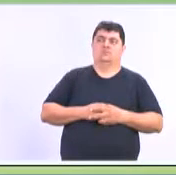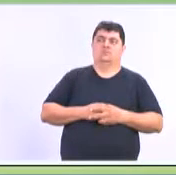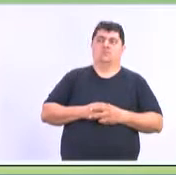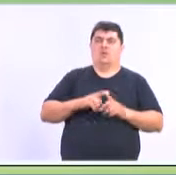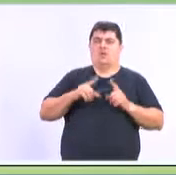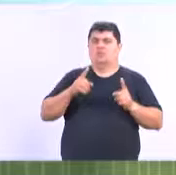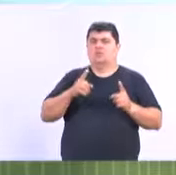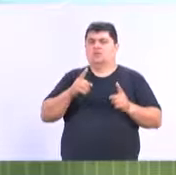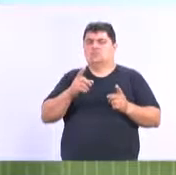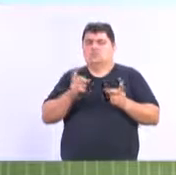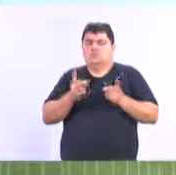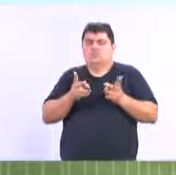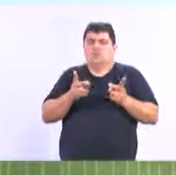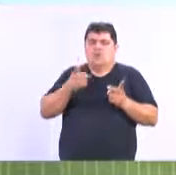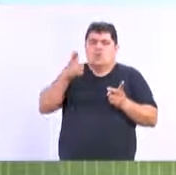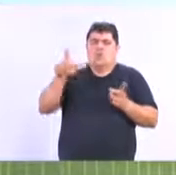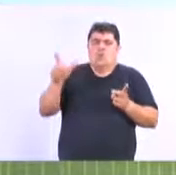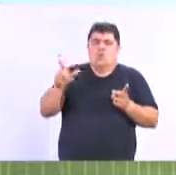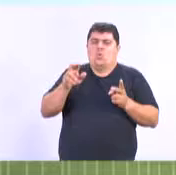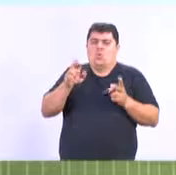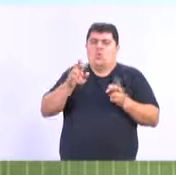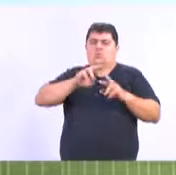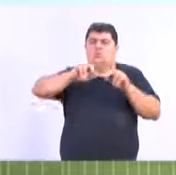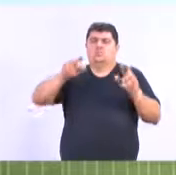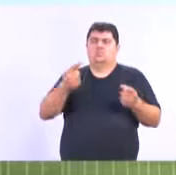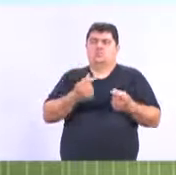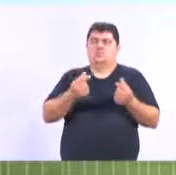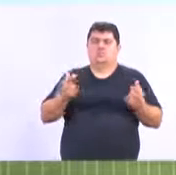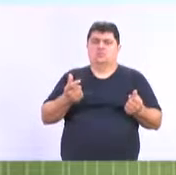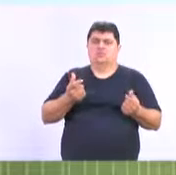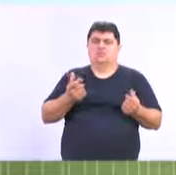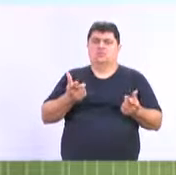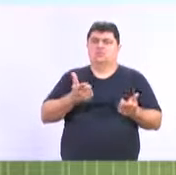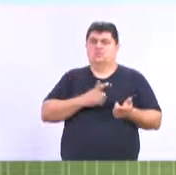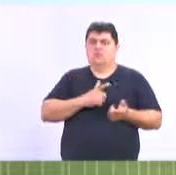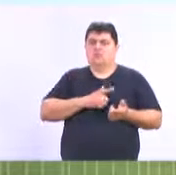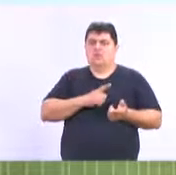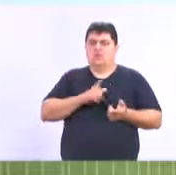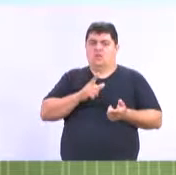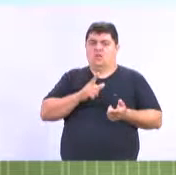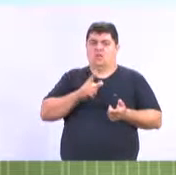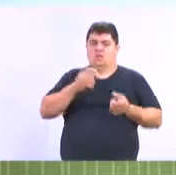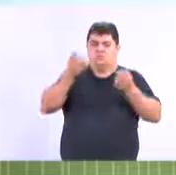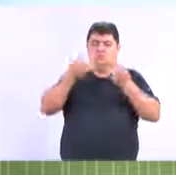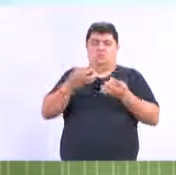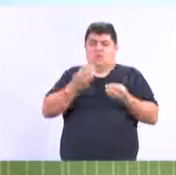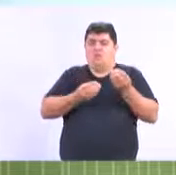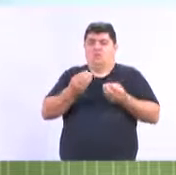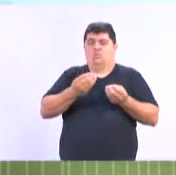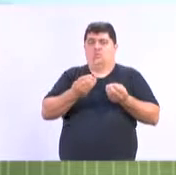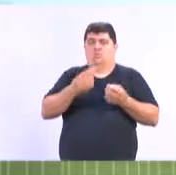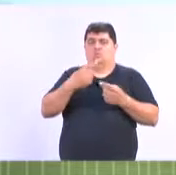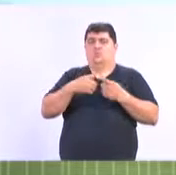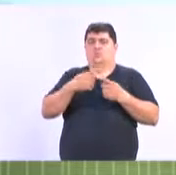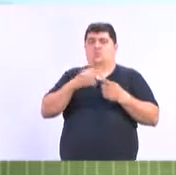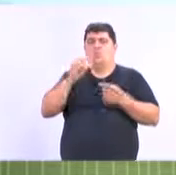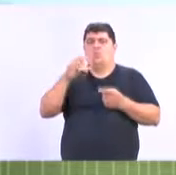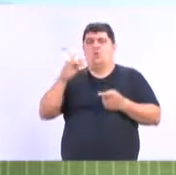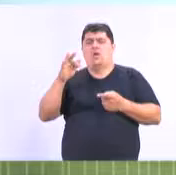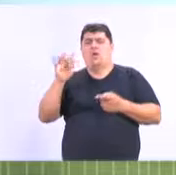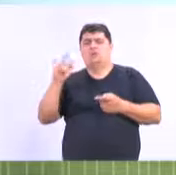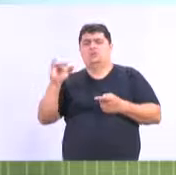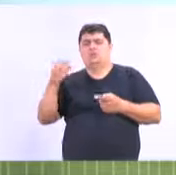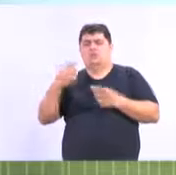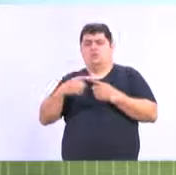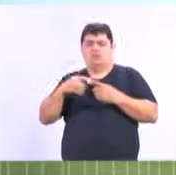mas se a venda, você está dizendo que é outras receitas e despesas operacionais, é isso que a academia traz. Por que ela é operacional? Se ela é operacional, por